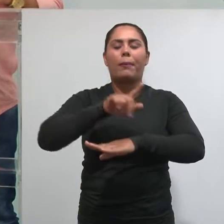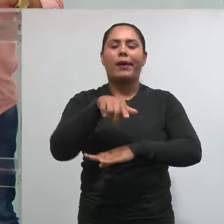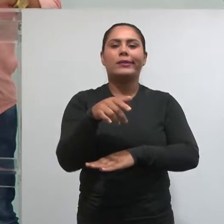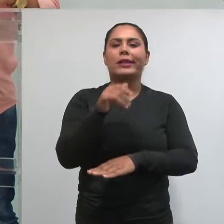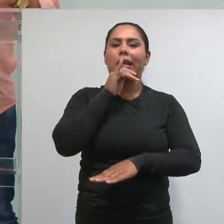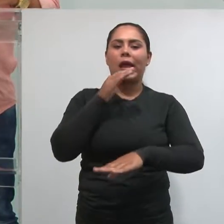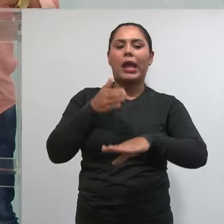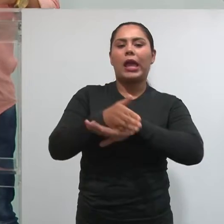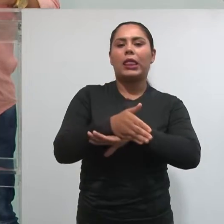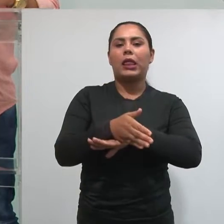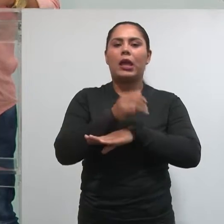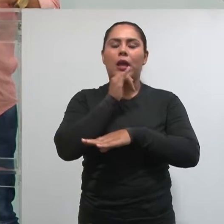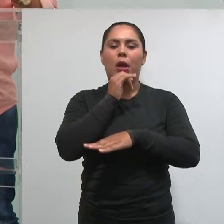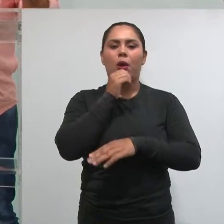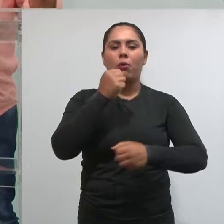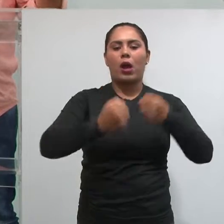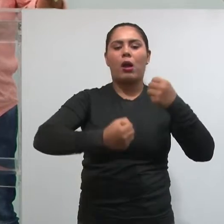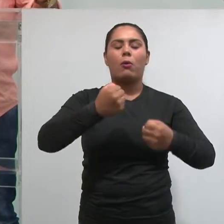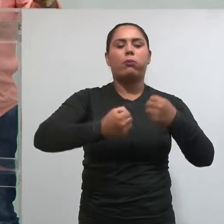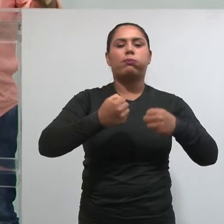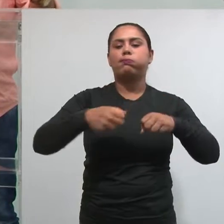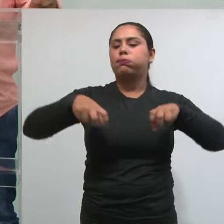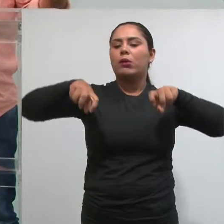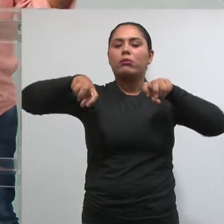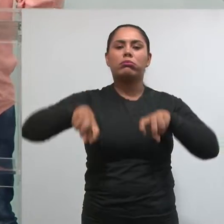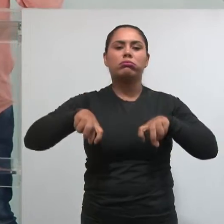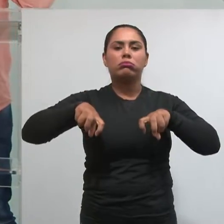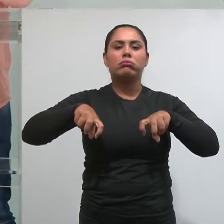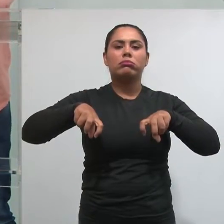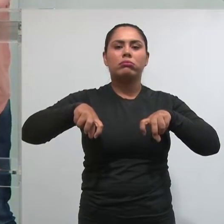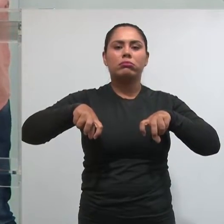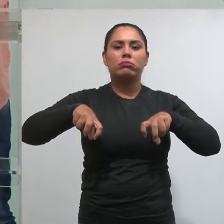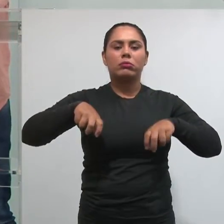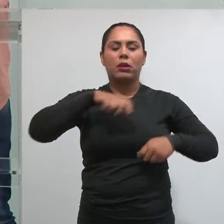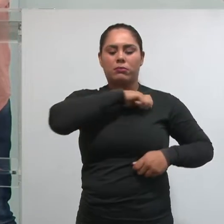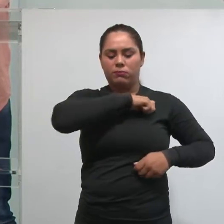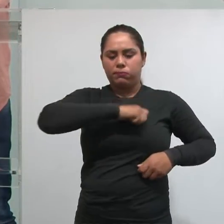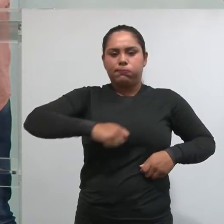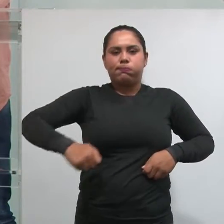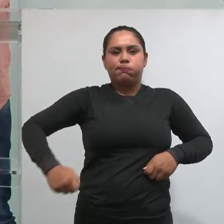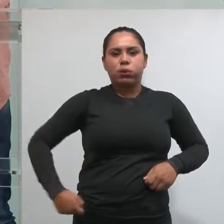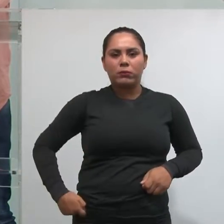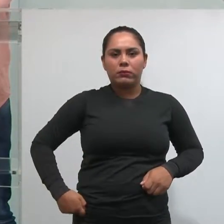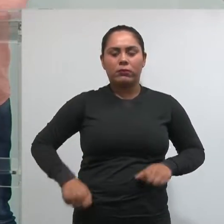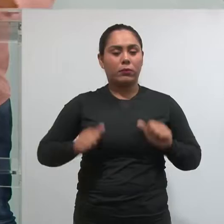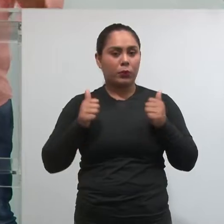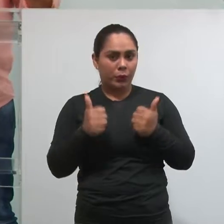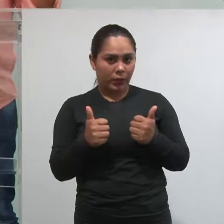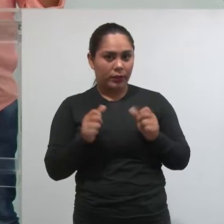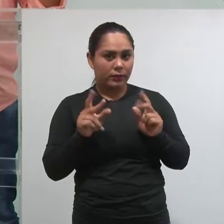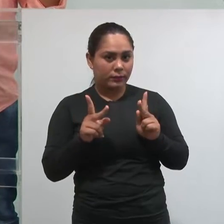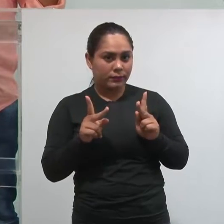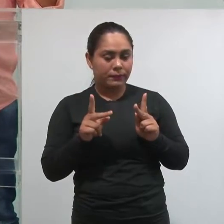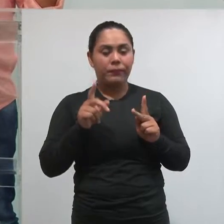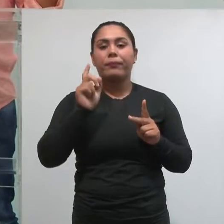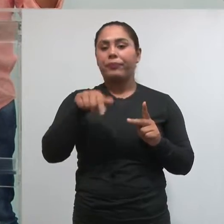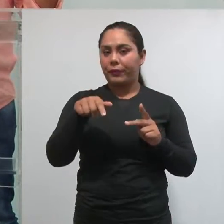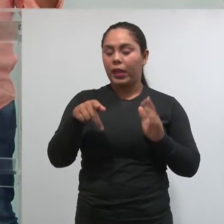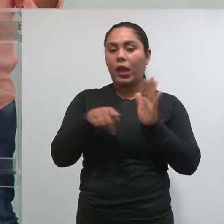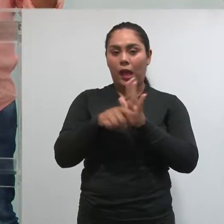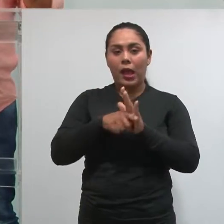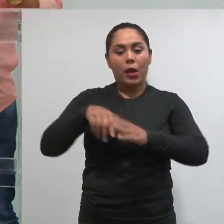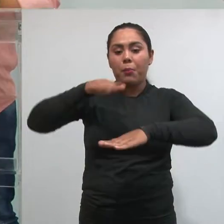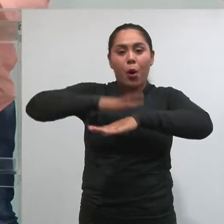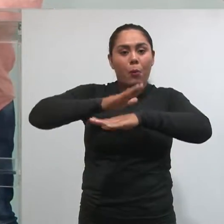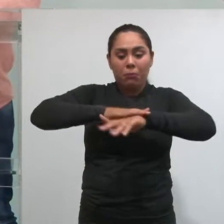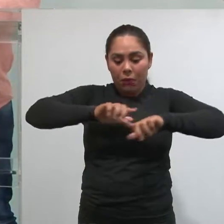gente entra no carro de alguém seu ou de qualquer outra pessoa, você coloca o cinto de segurança, ok? Essa ação